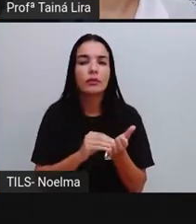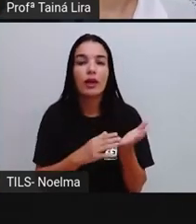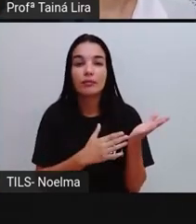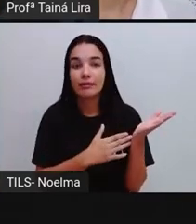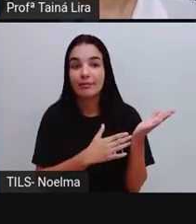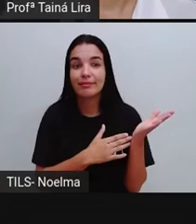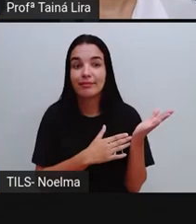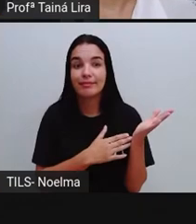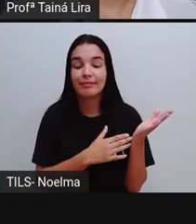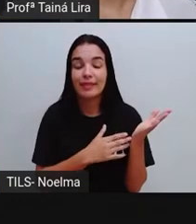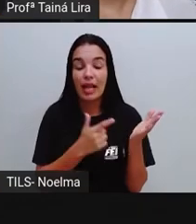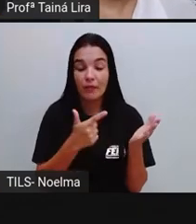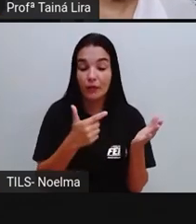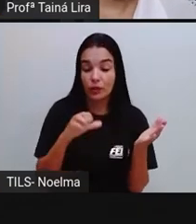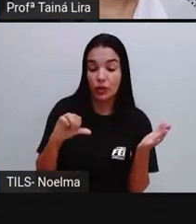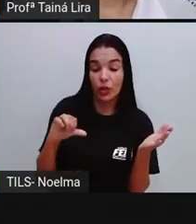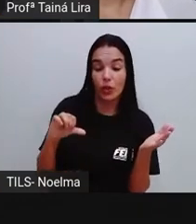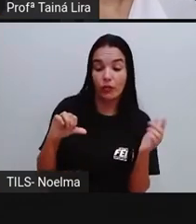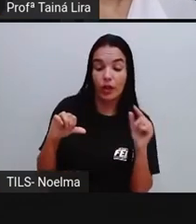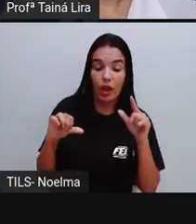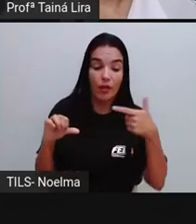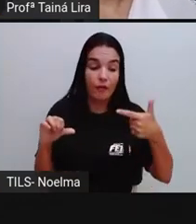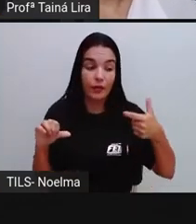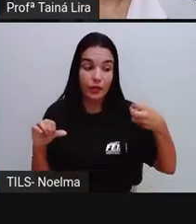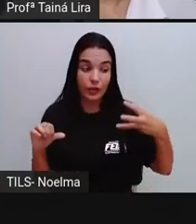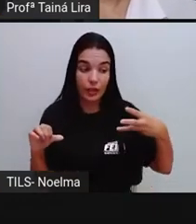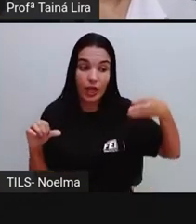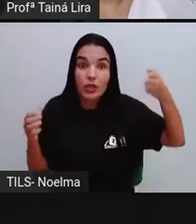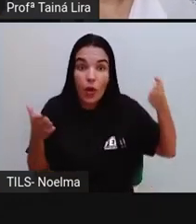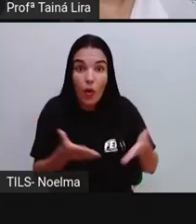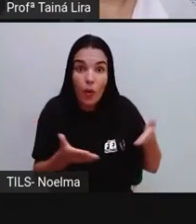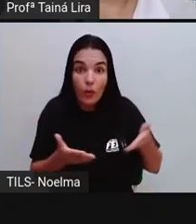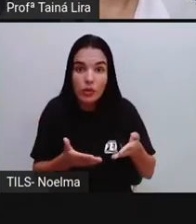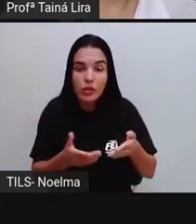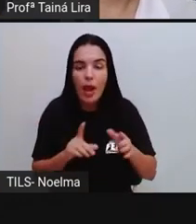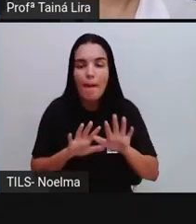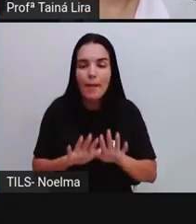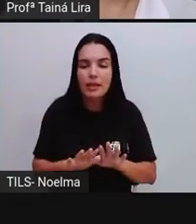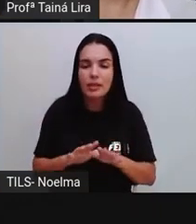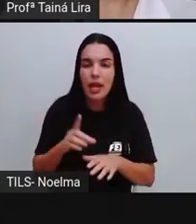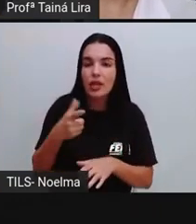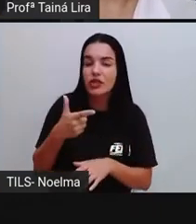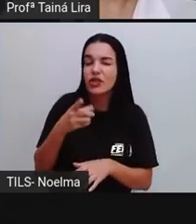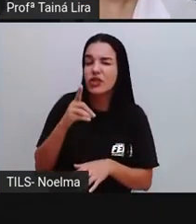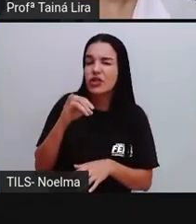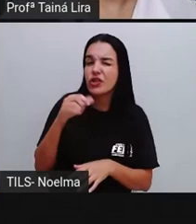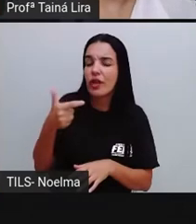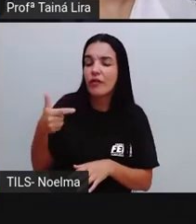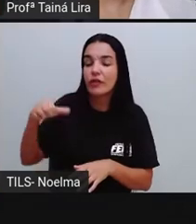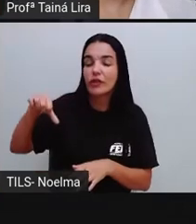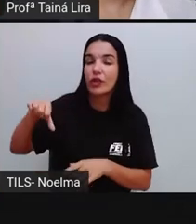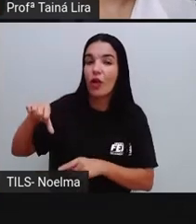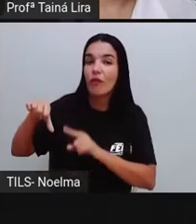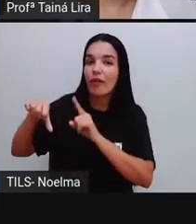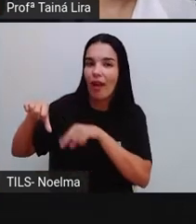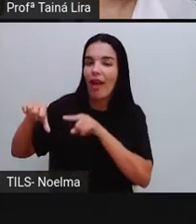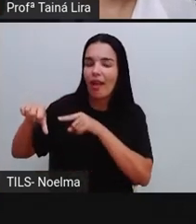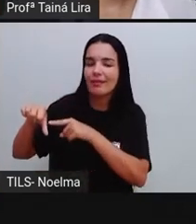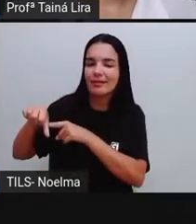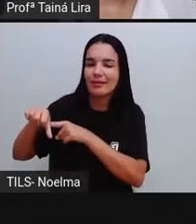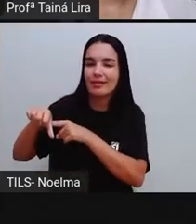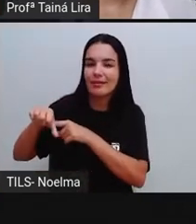só. A batalha, quando a gente vai analisar lá o convite, vai acontecer no dia 29 de